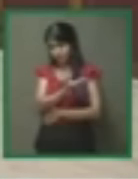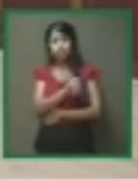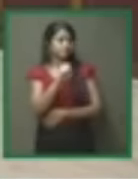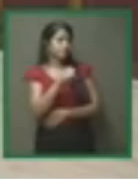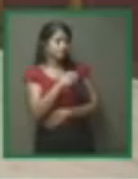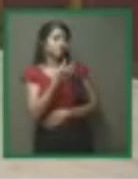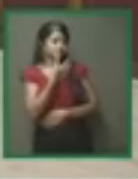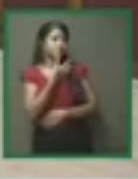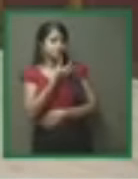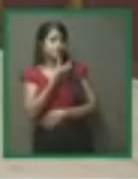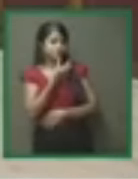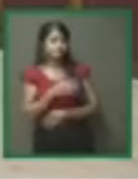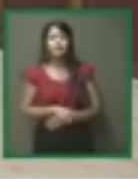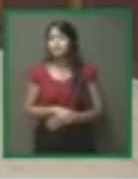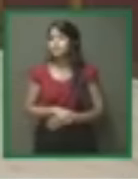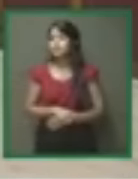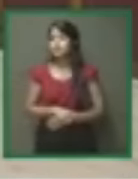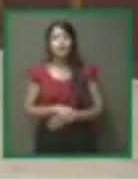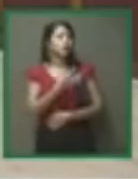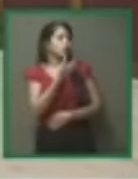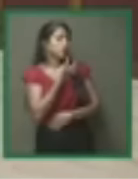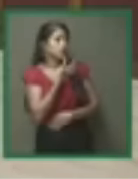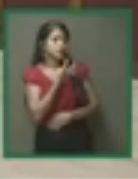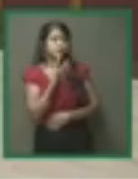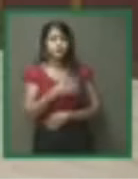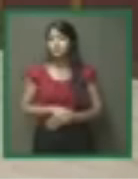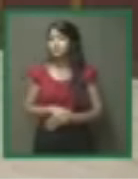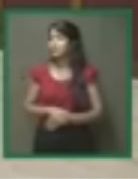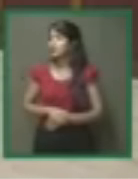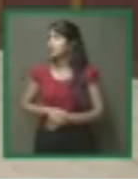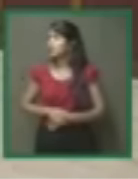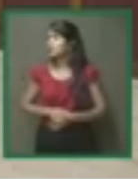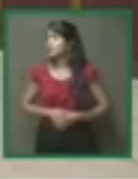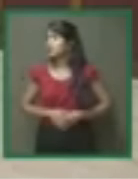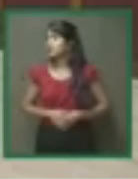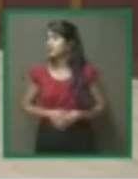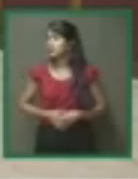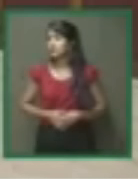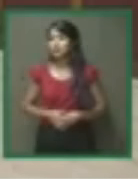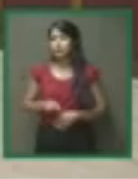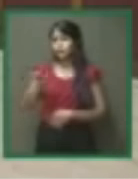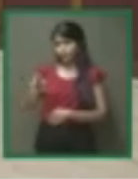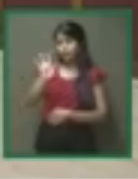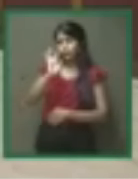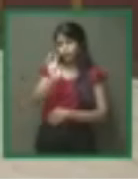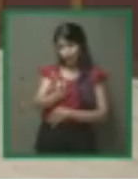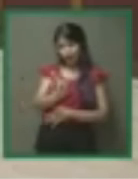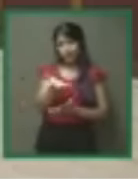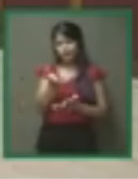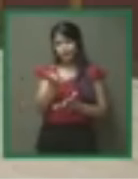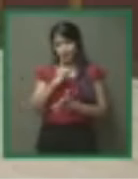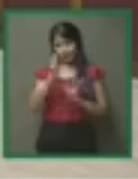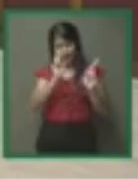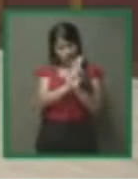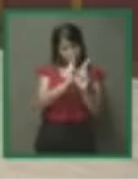Conhecia, excelência. É... Conhecia, doutor, perdão. O senhor chegou a se relacionar com o